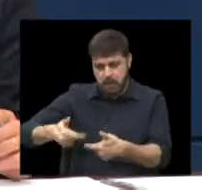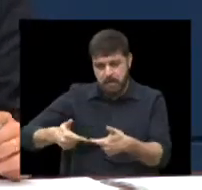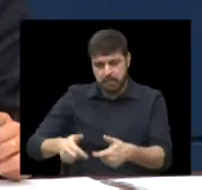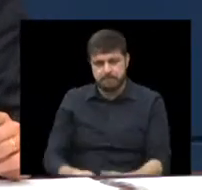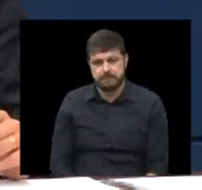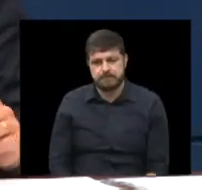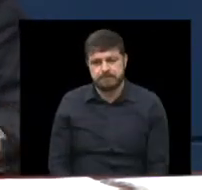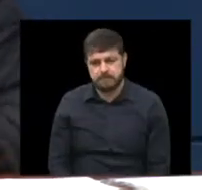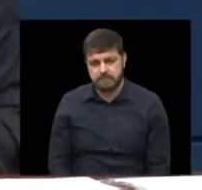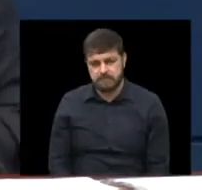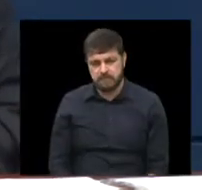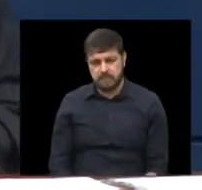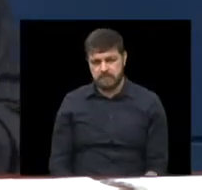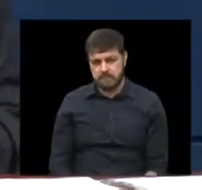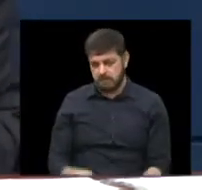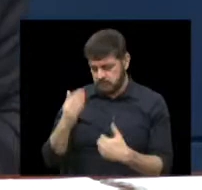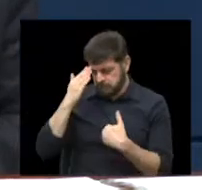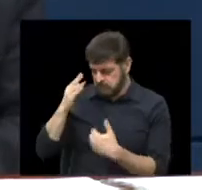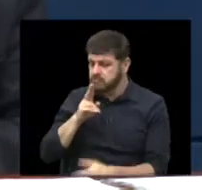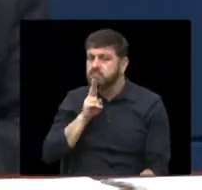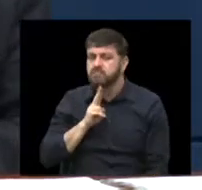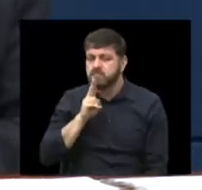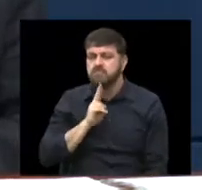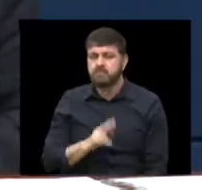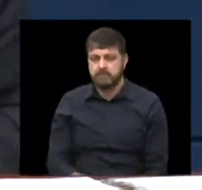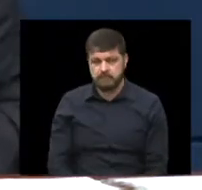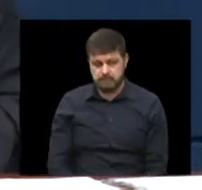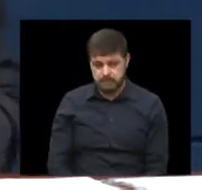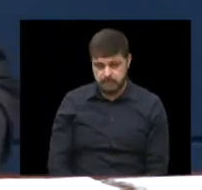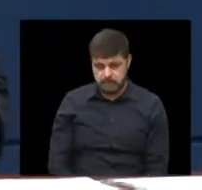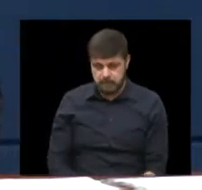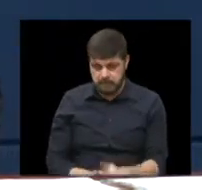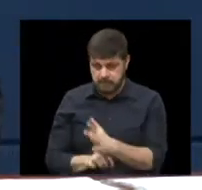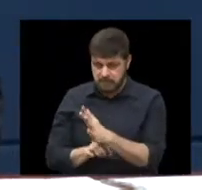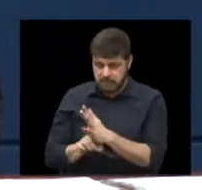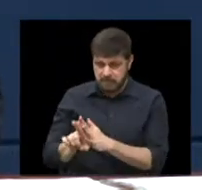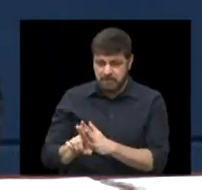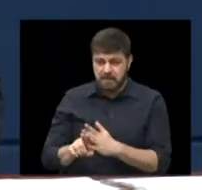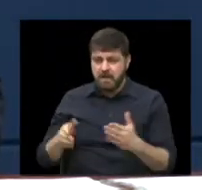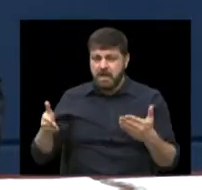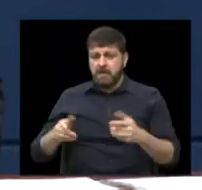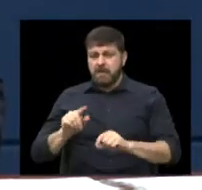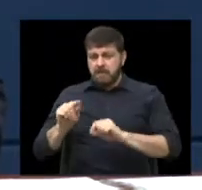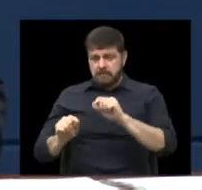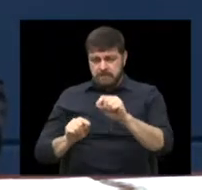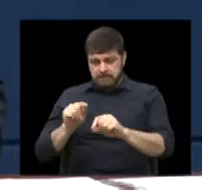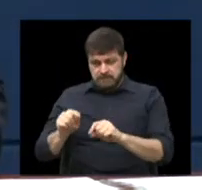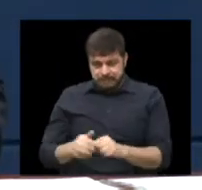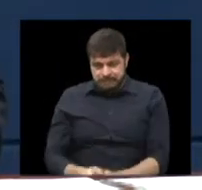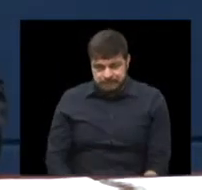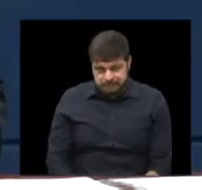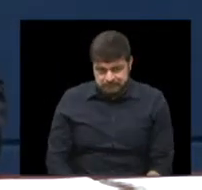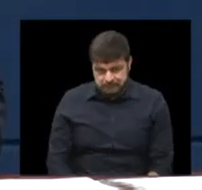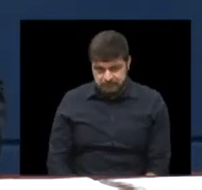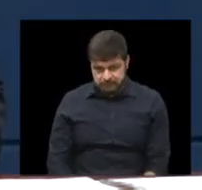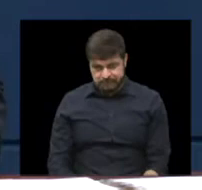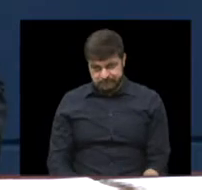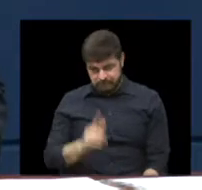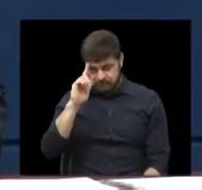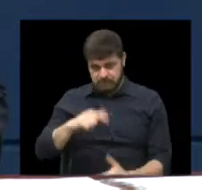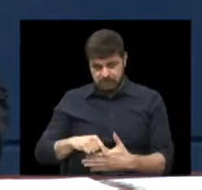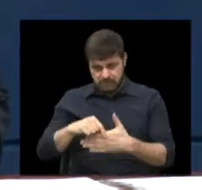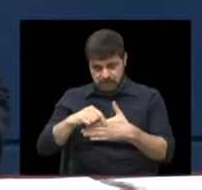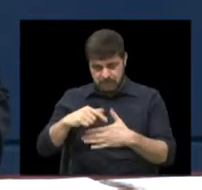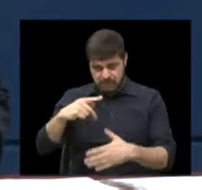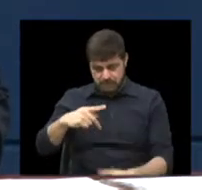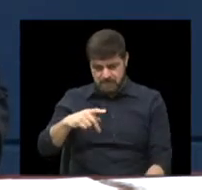Obrigado, vereador Nelson Rosen. Eu convido agora, para falar em nome da liderança do PSD,